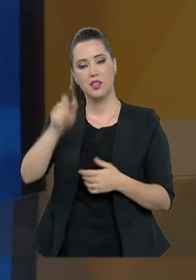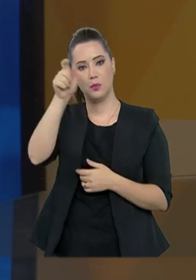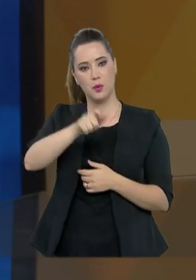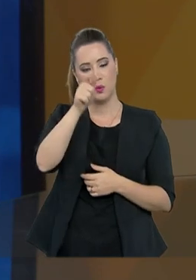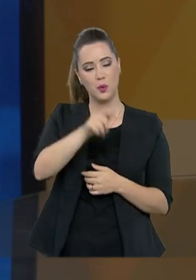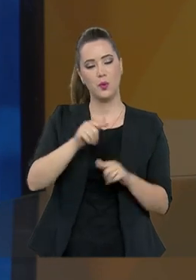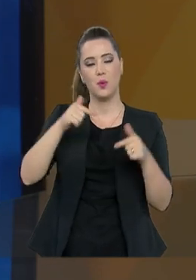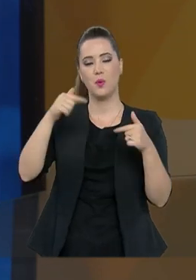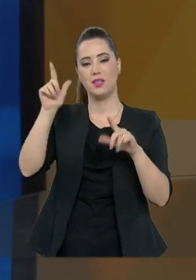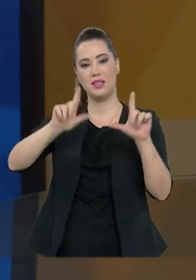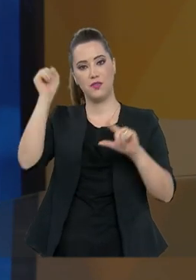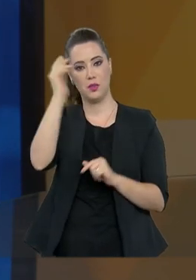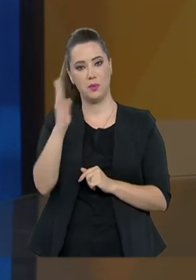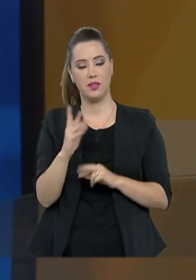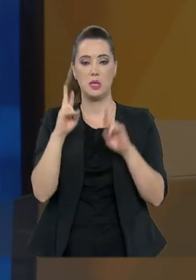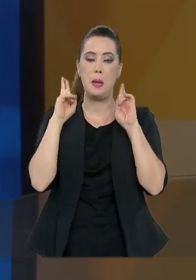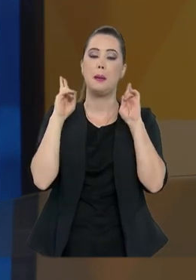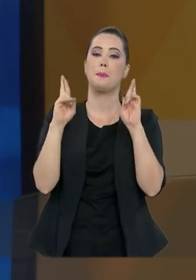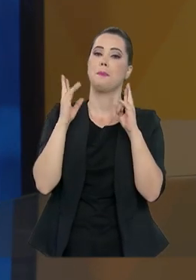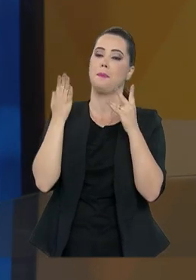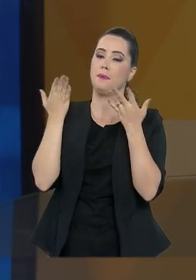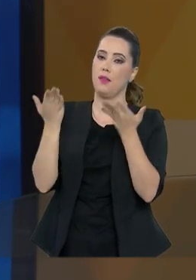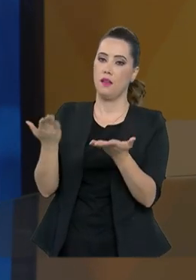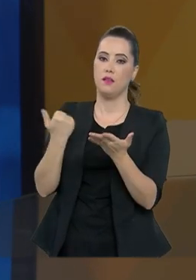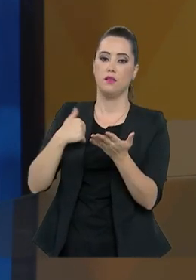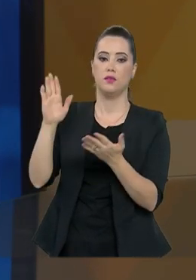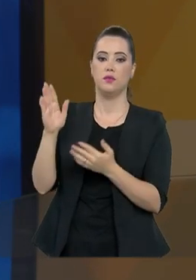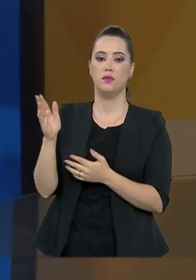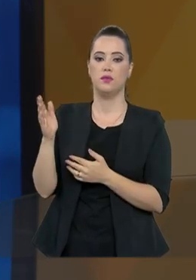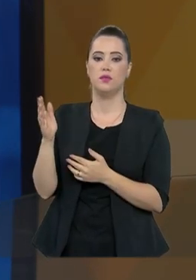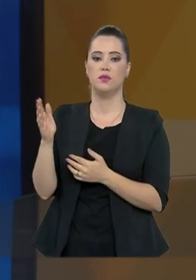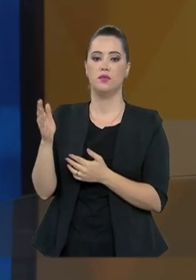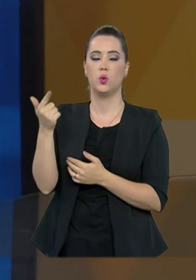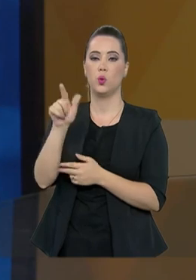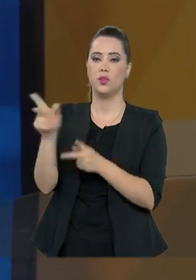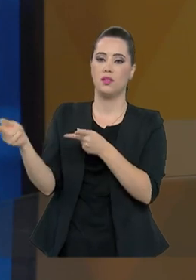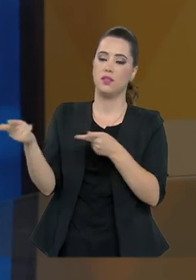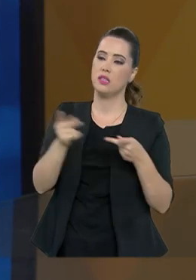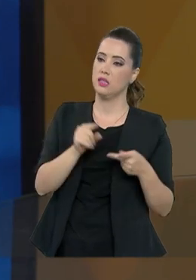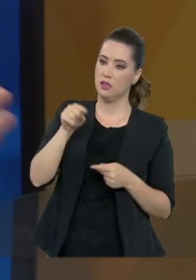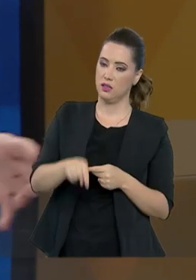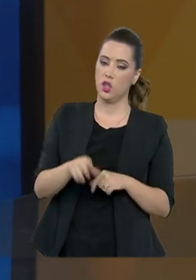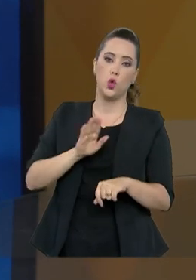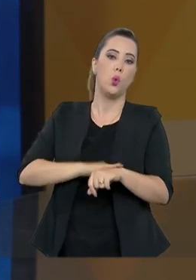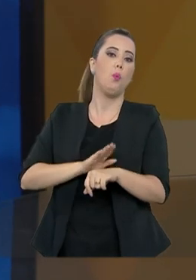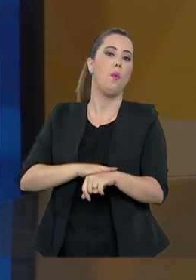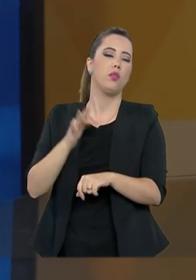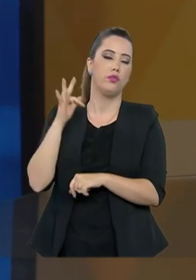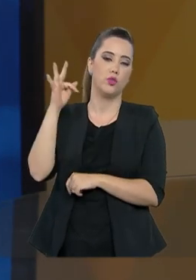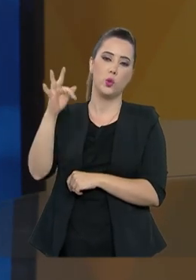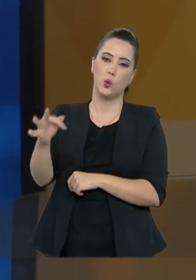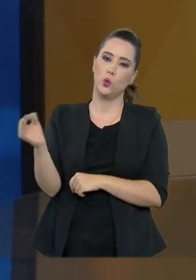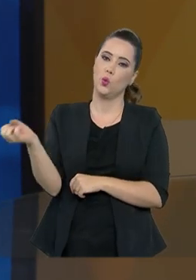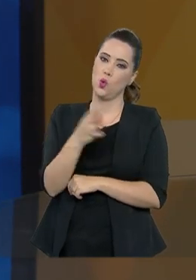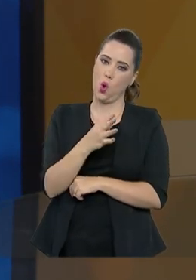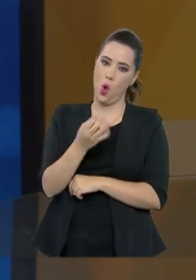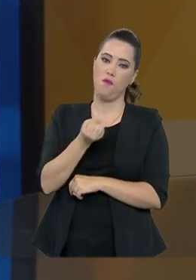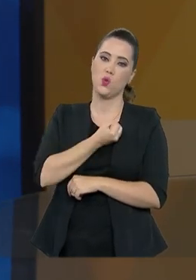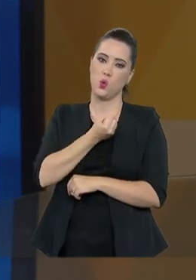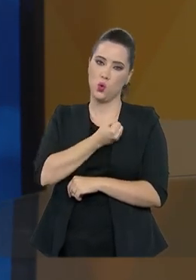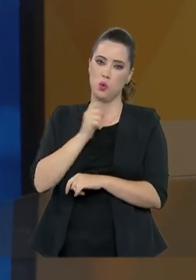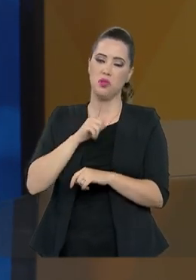da TV Brasil. Esperamos mais uma visita sua aqui quando novos dados